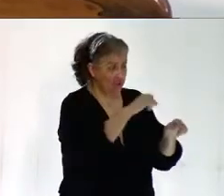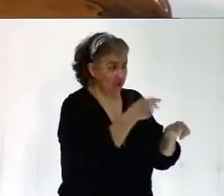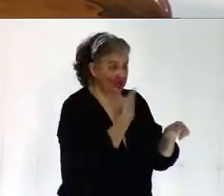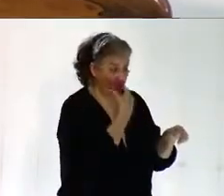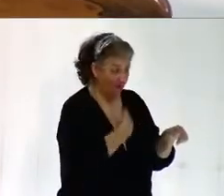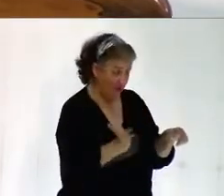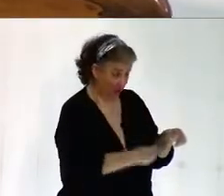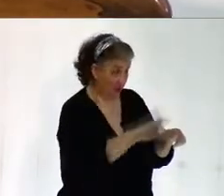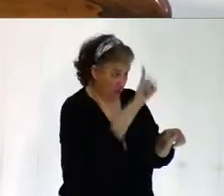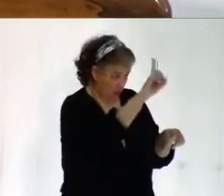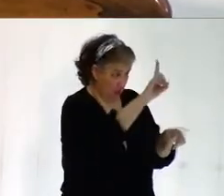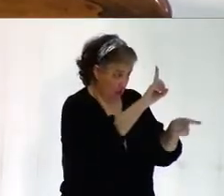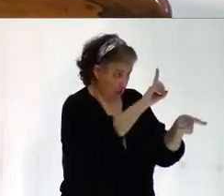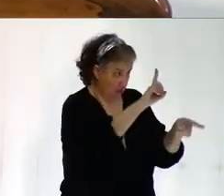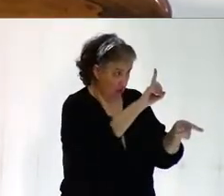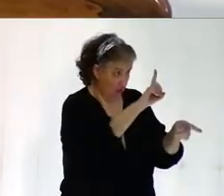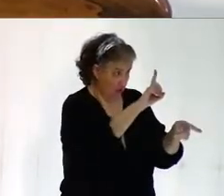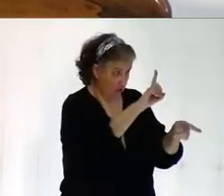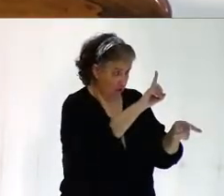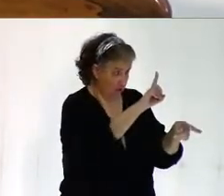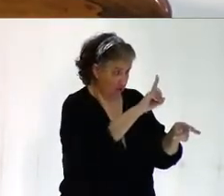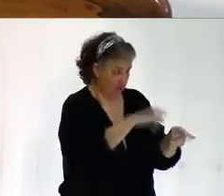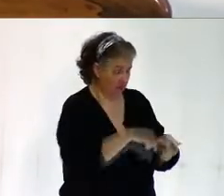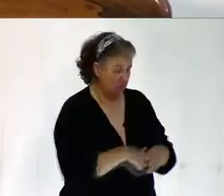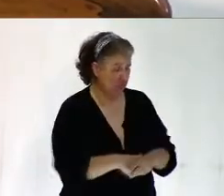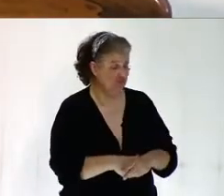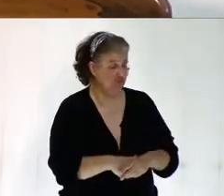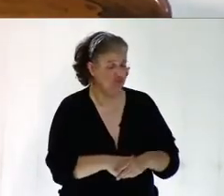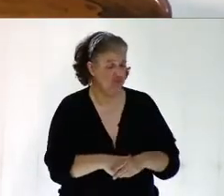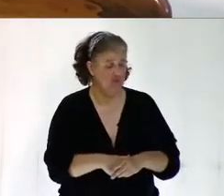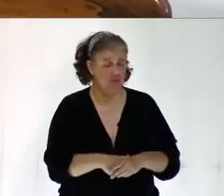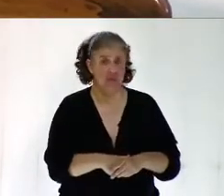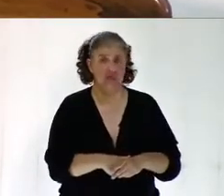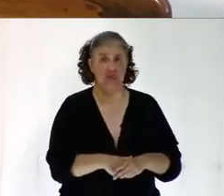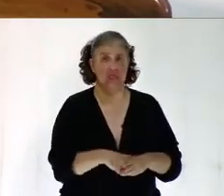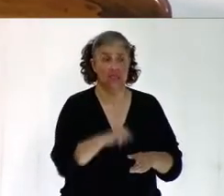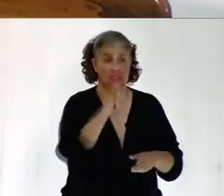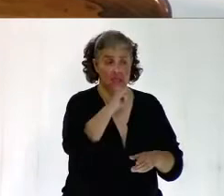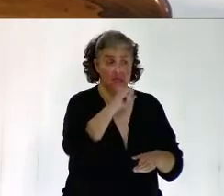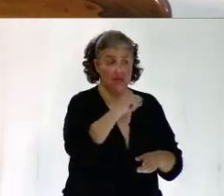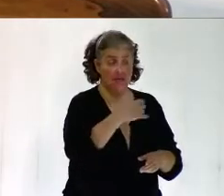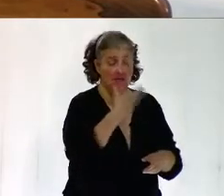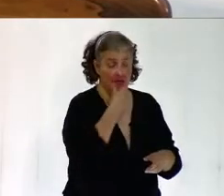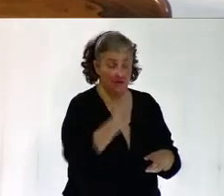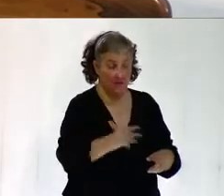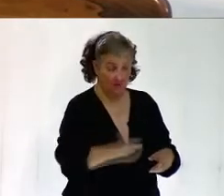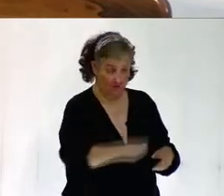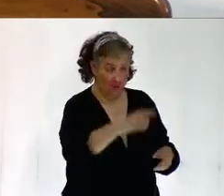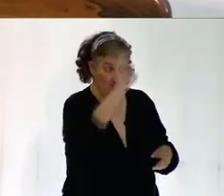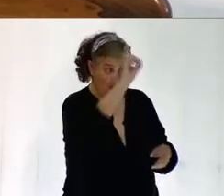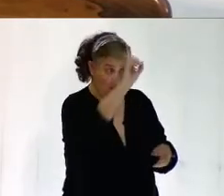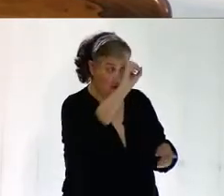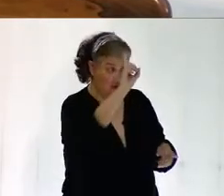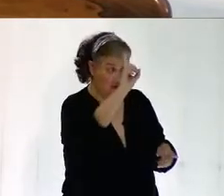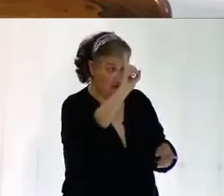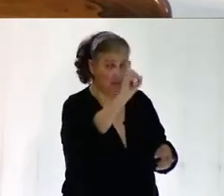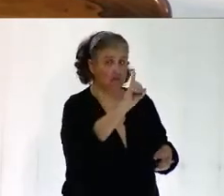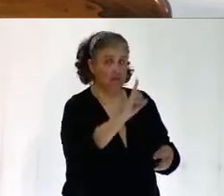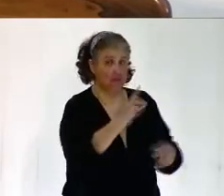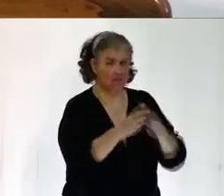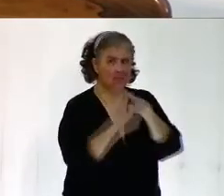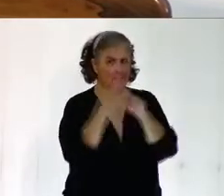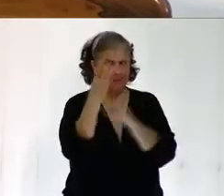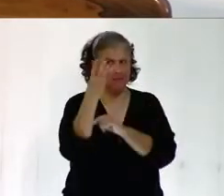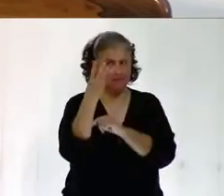veja se és filho de deus ele vai usar essa mesma frase três vezes e se